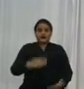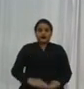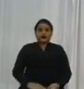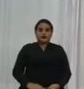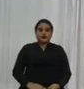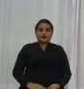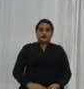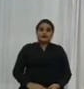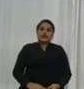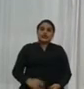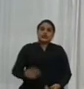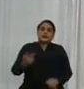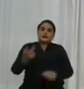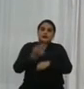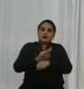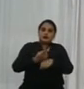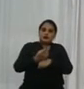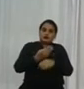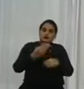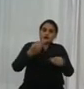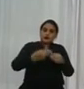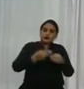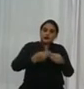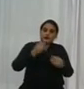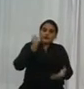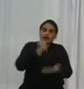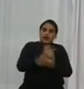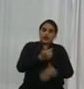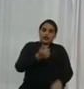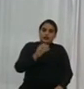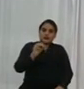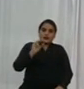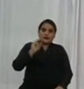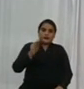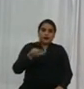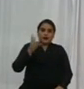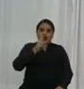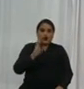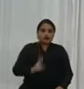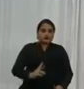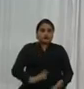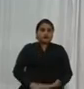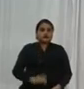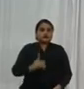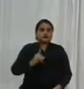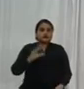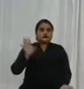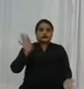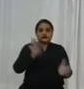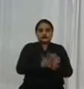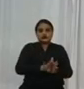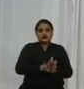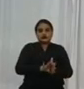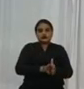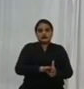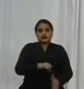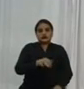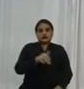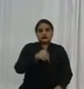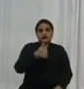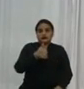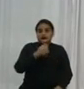município para resolver essa sua dívida, pagar os 100 mil reais, por exemplo, você chega lá, você não deve 100 mil, você deve 100 mil